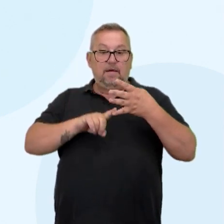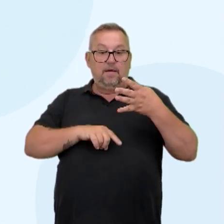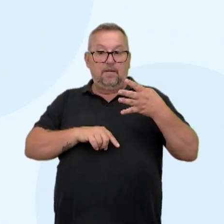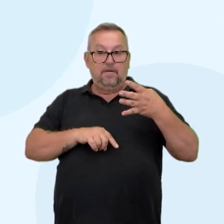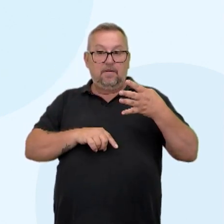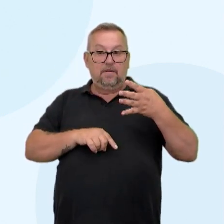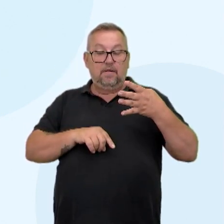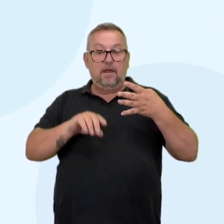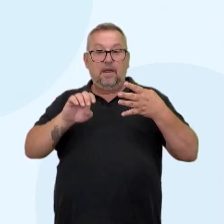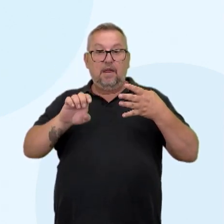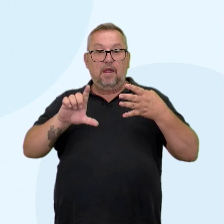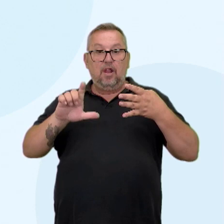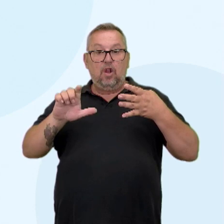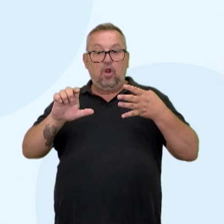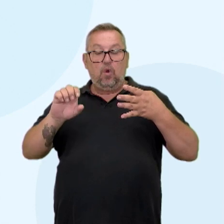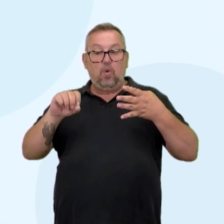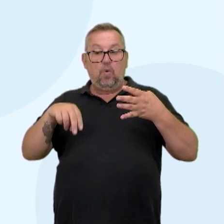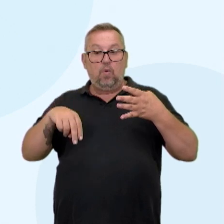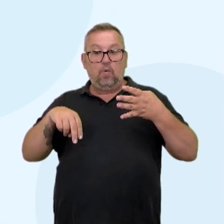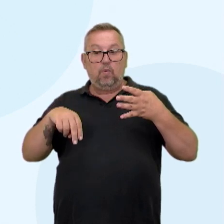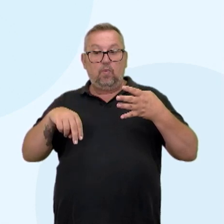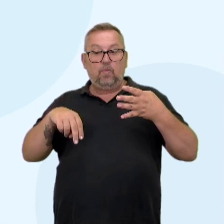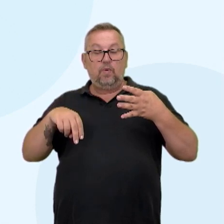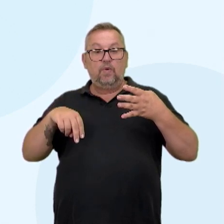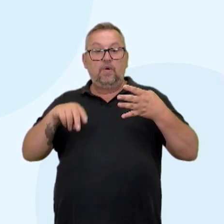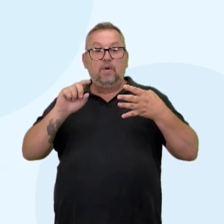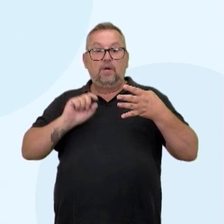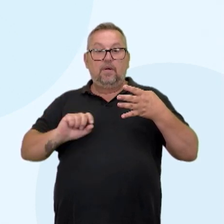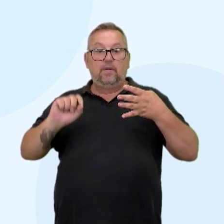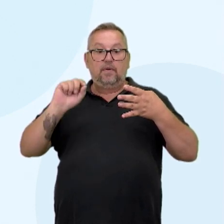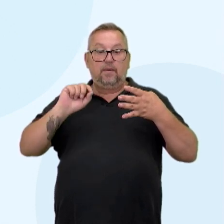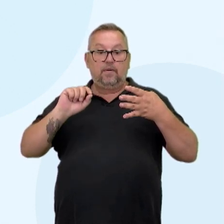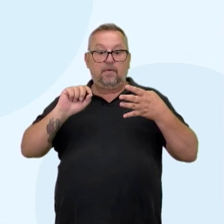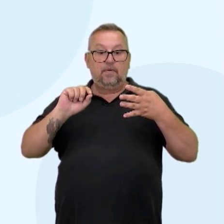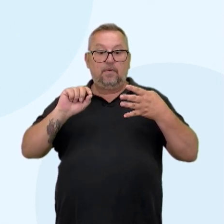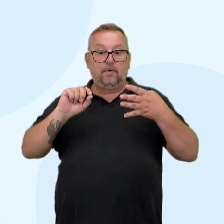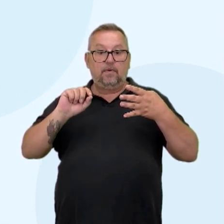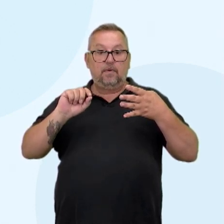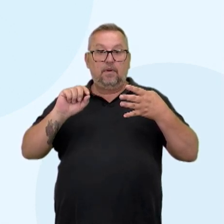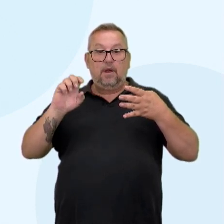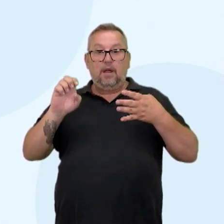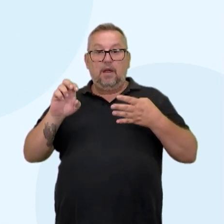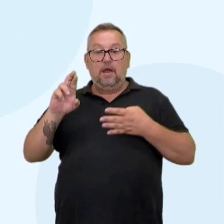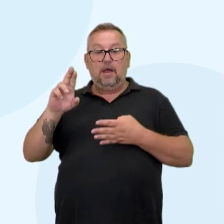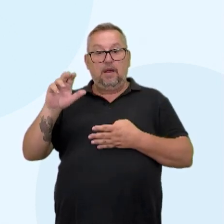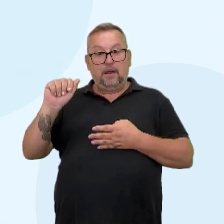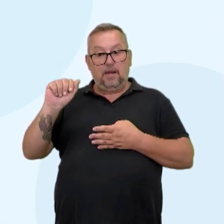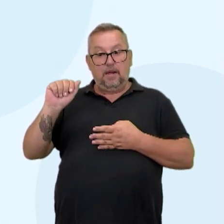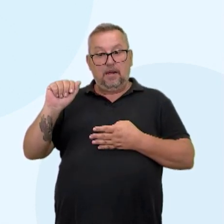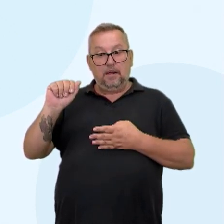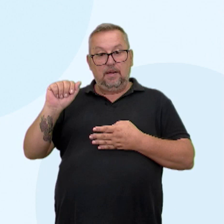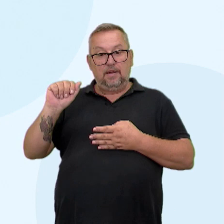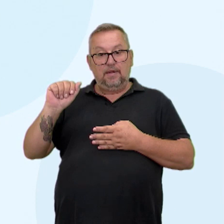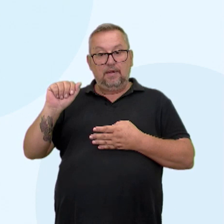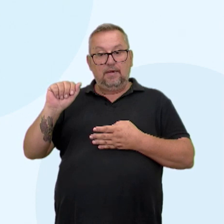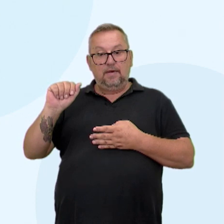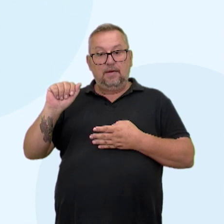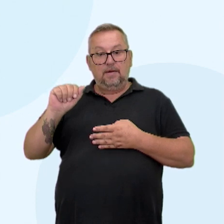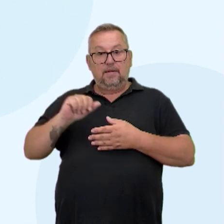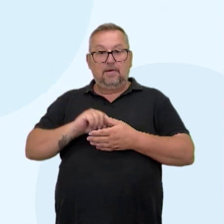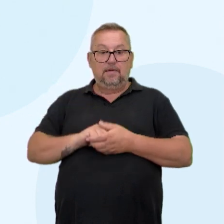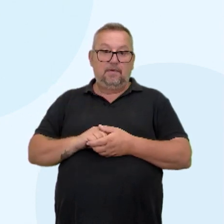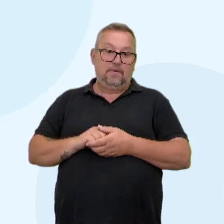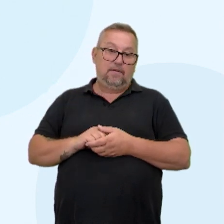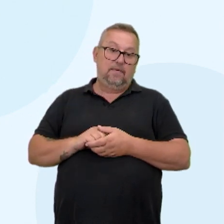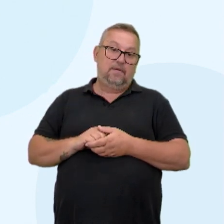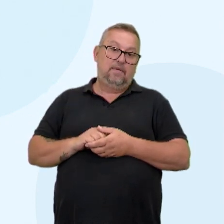que a gente vai ver hoje, na realidade, são as eras da fase aí do